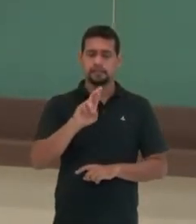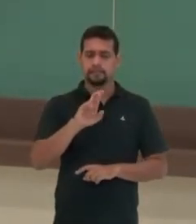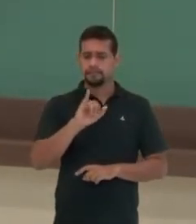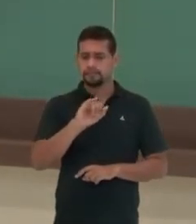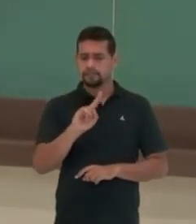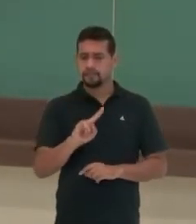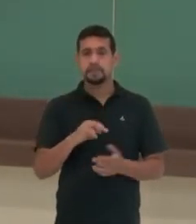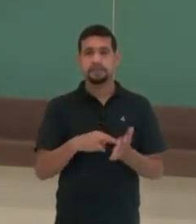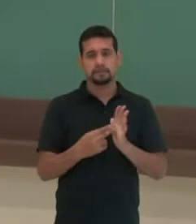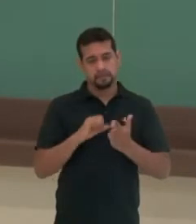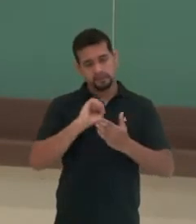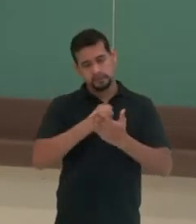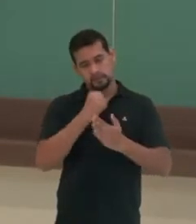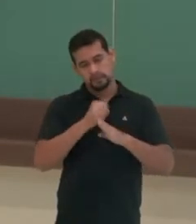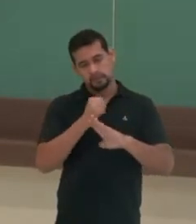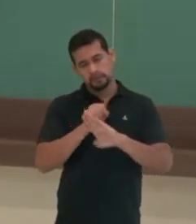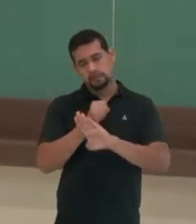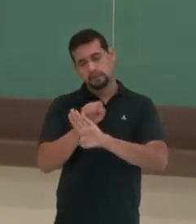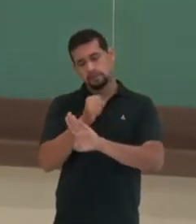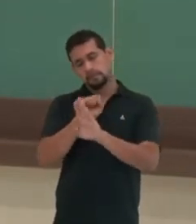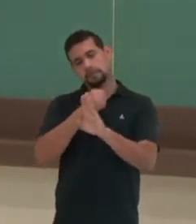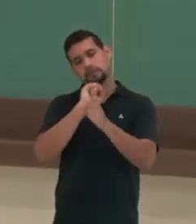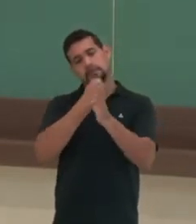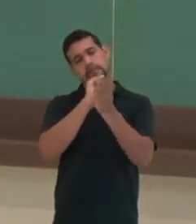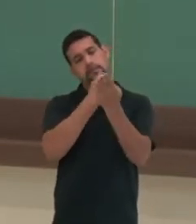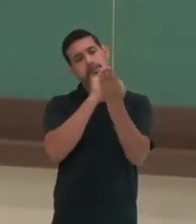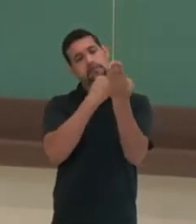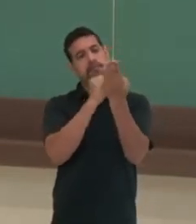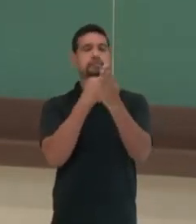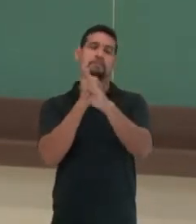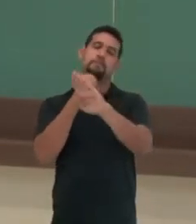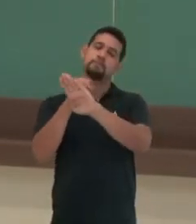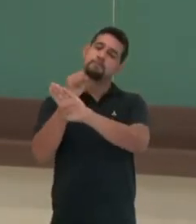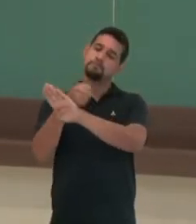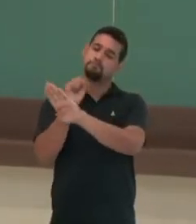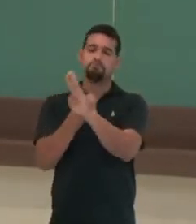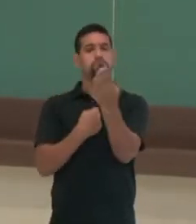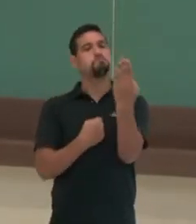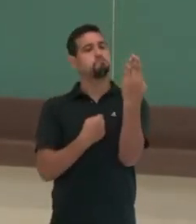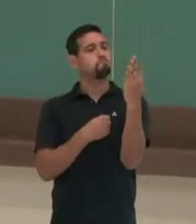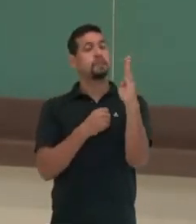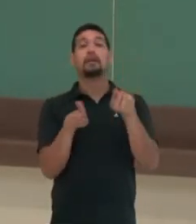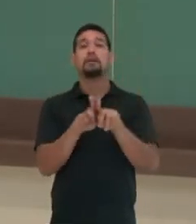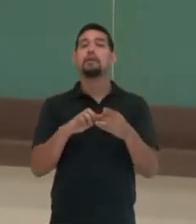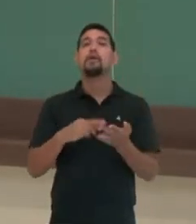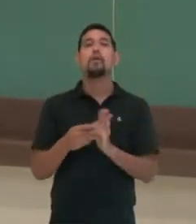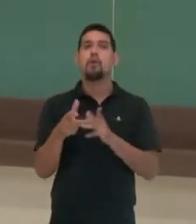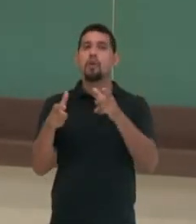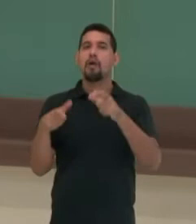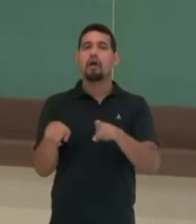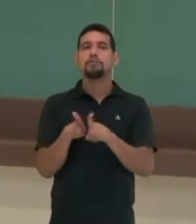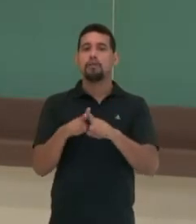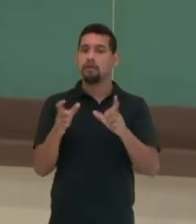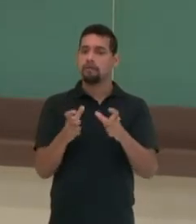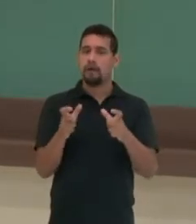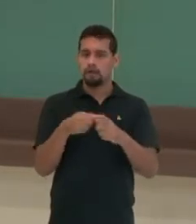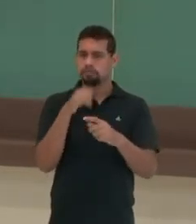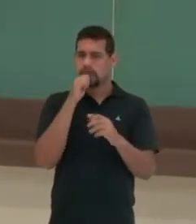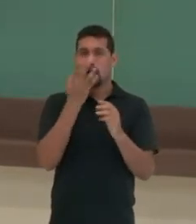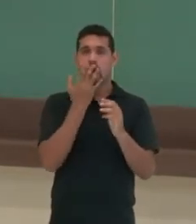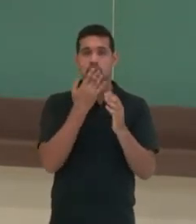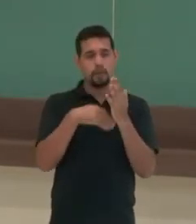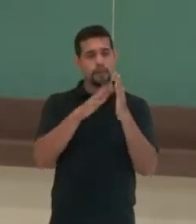vai esculpir esse desenho, vai esculpir e esses espaços, ao ser passado